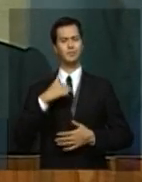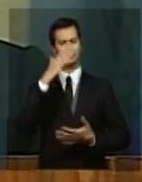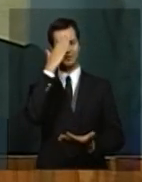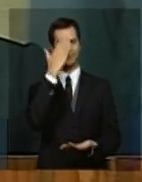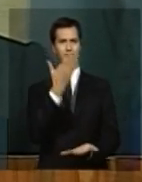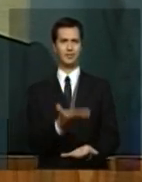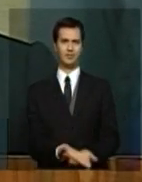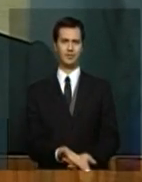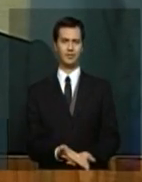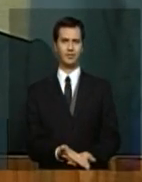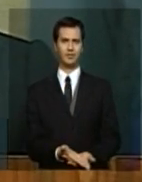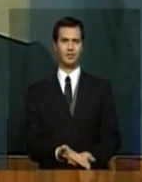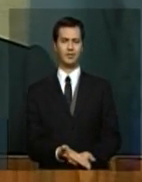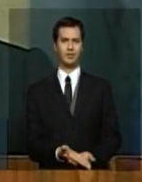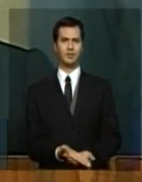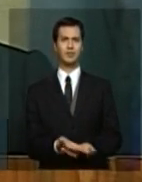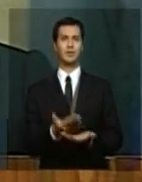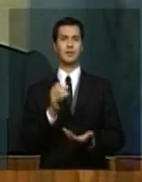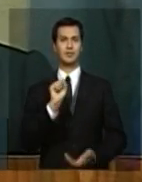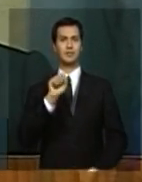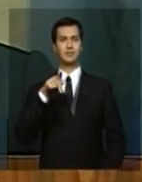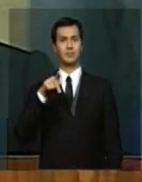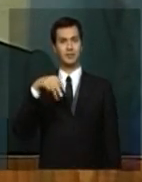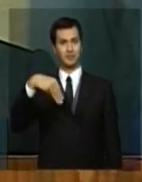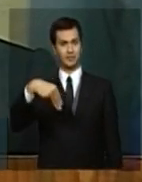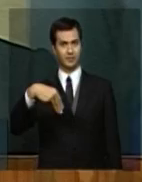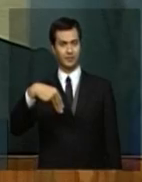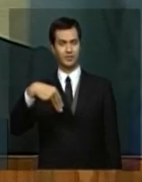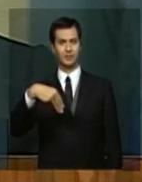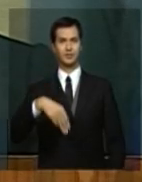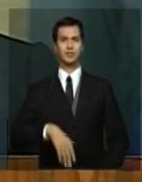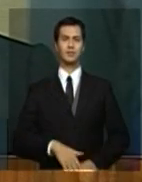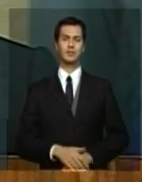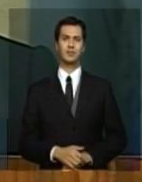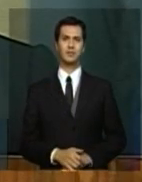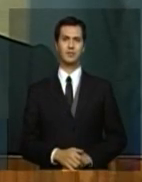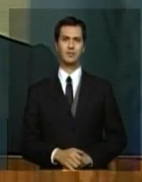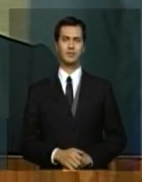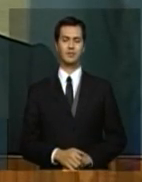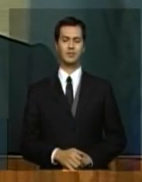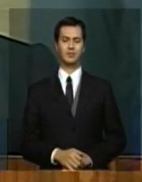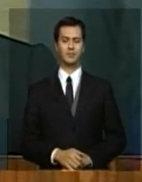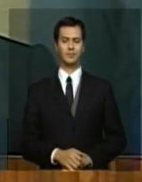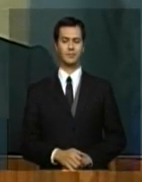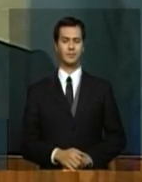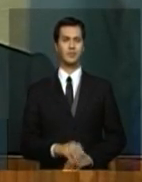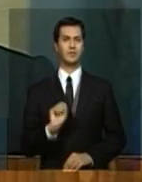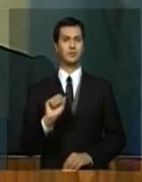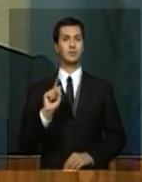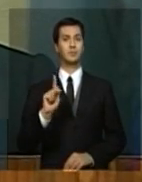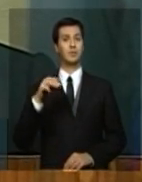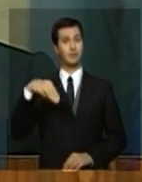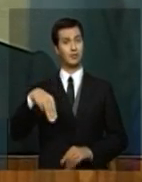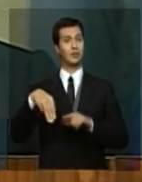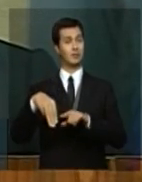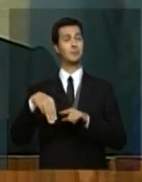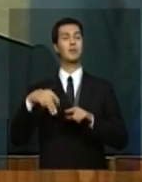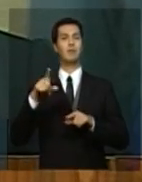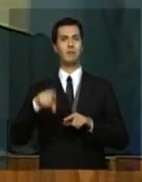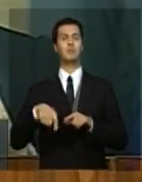certeza que a secretaria de política para as mulheres é um dos